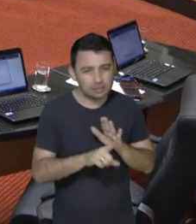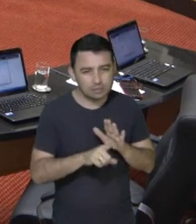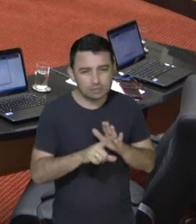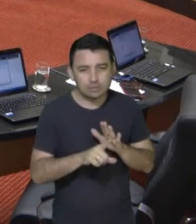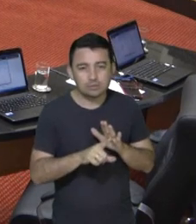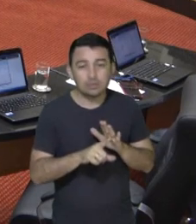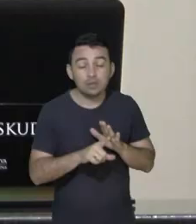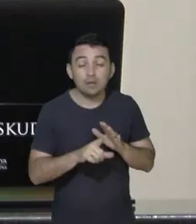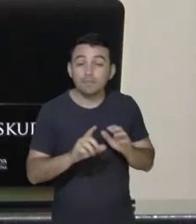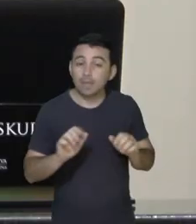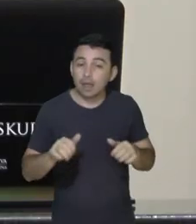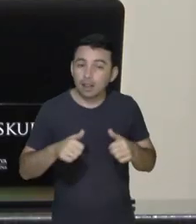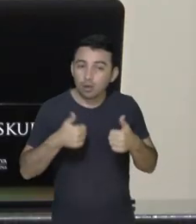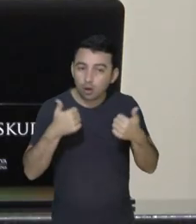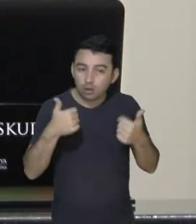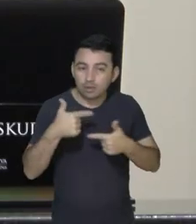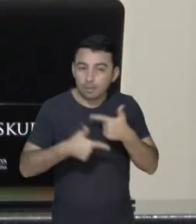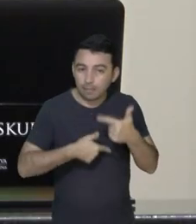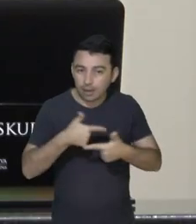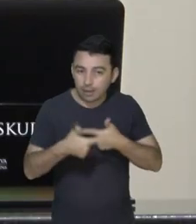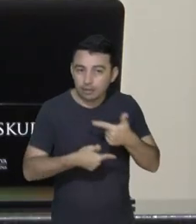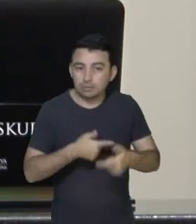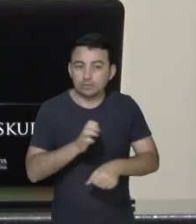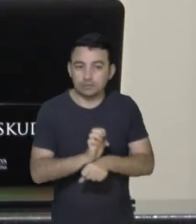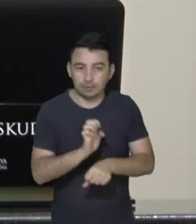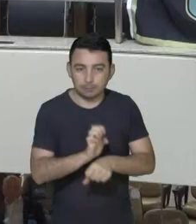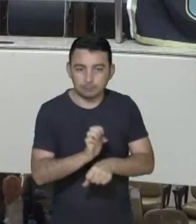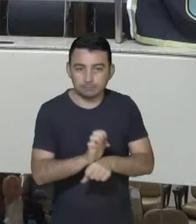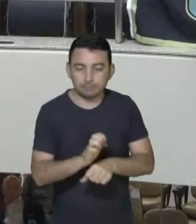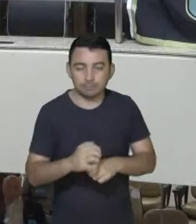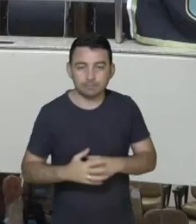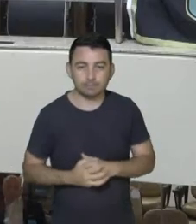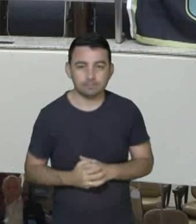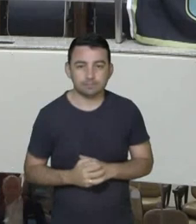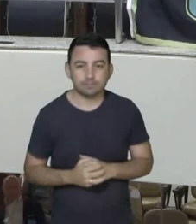e melhora o serviço do Estado. É isso. Obrigado.